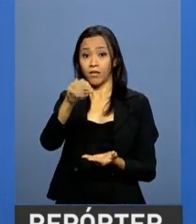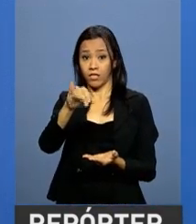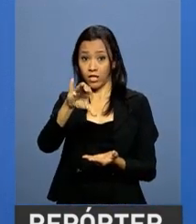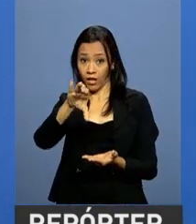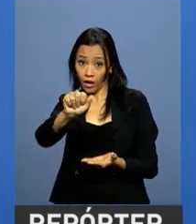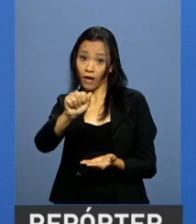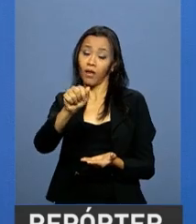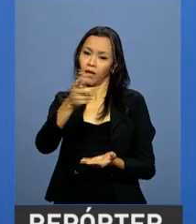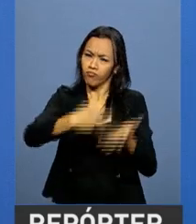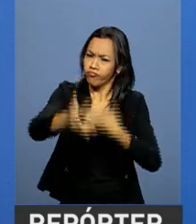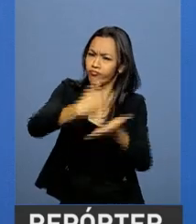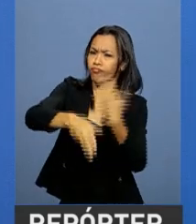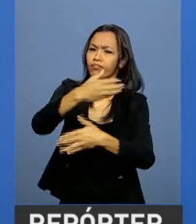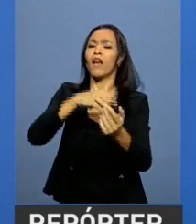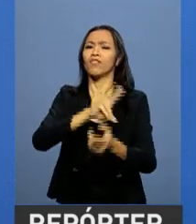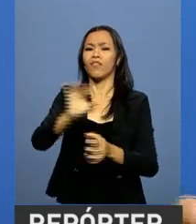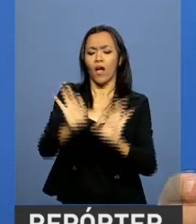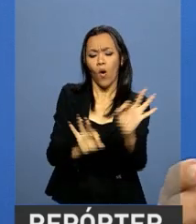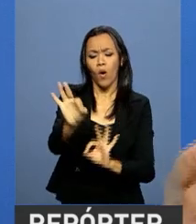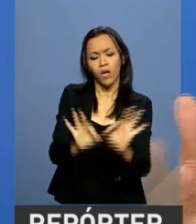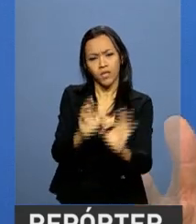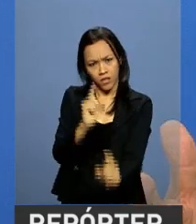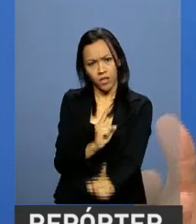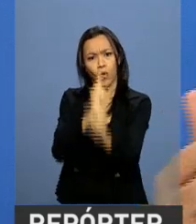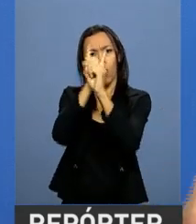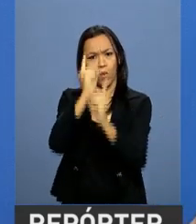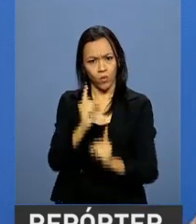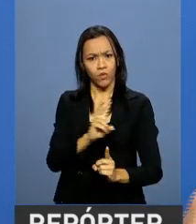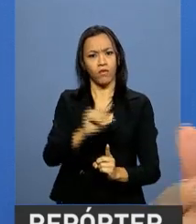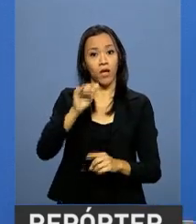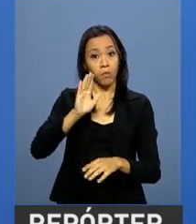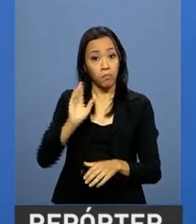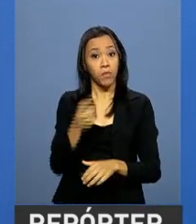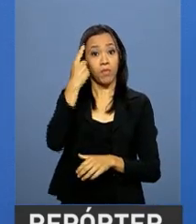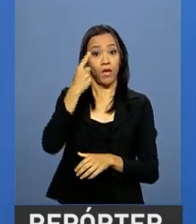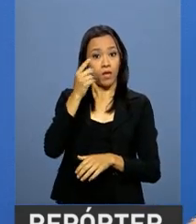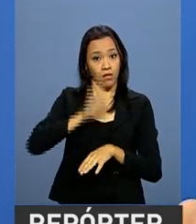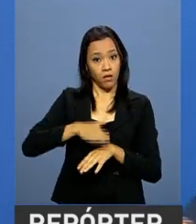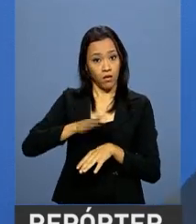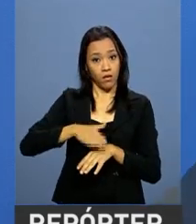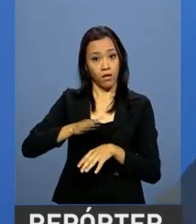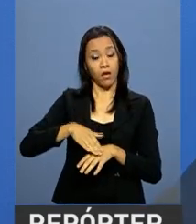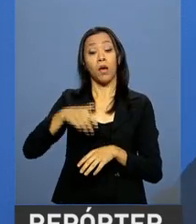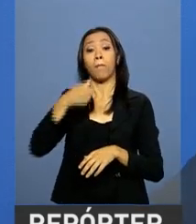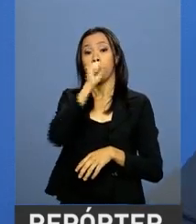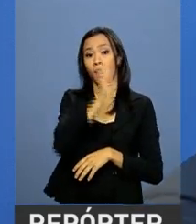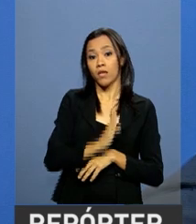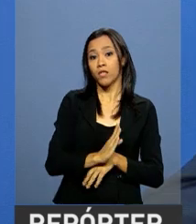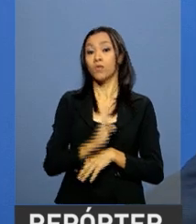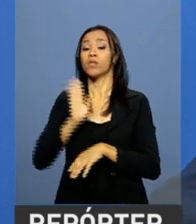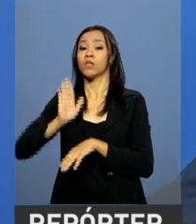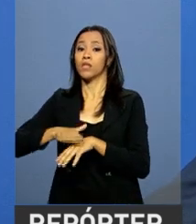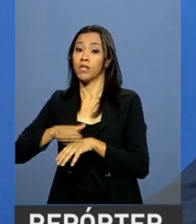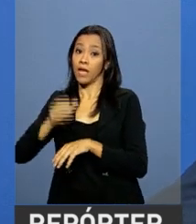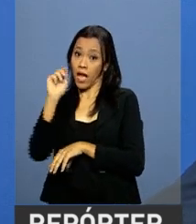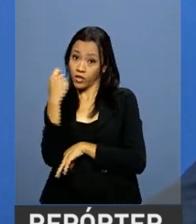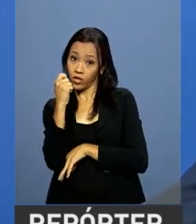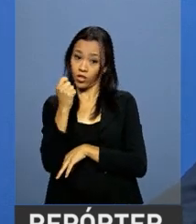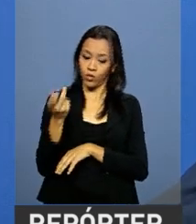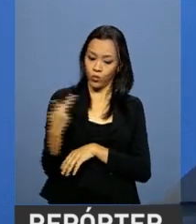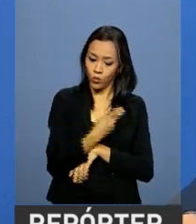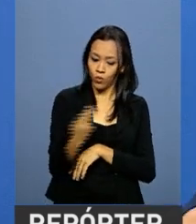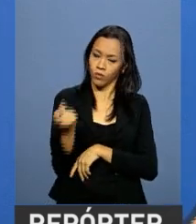vamos programar este encontro eh por iniciativa do Brasil e da Argentina essa cooperação é